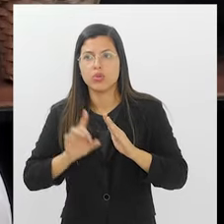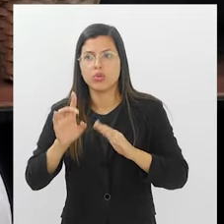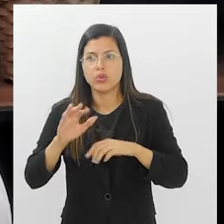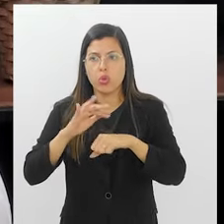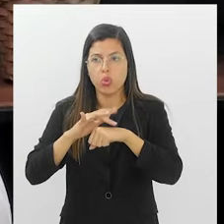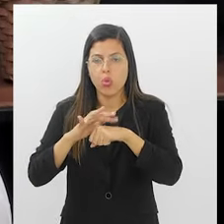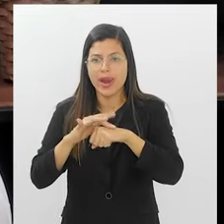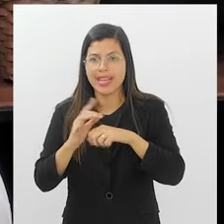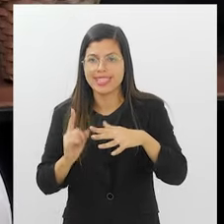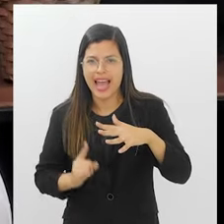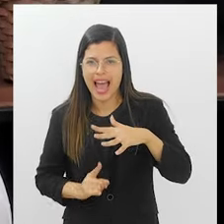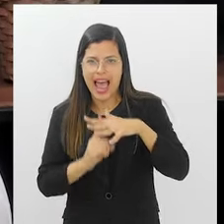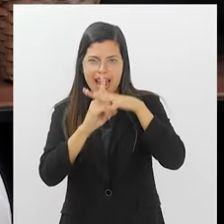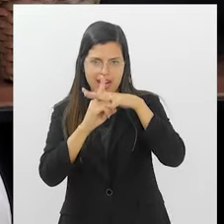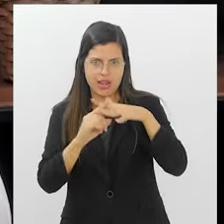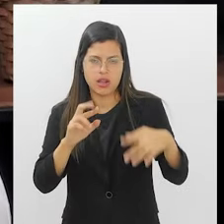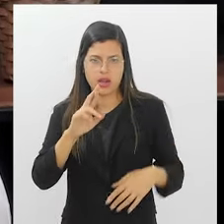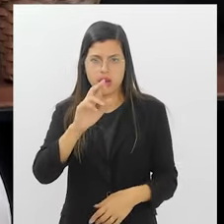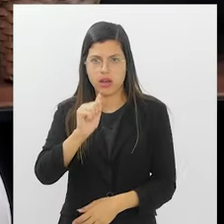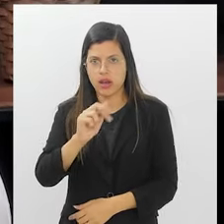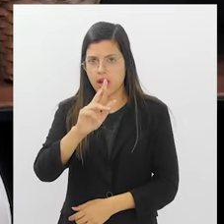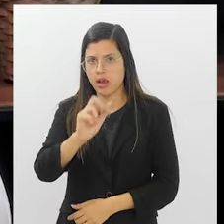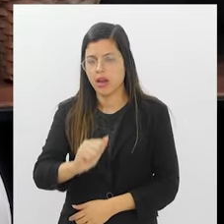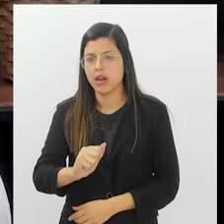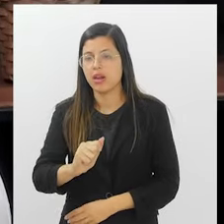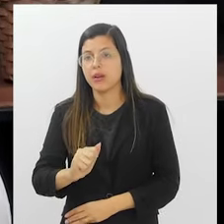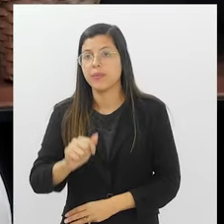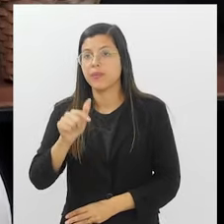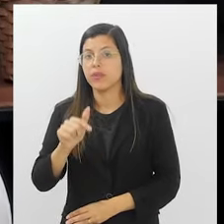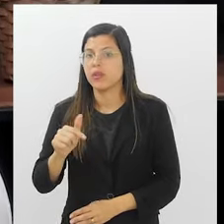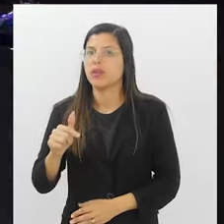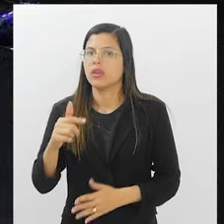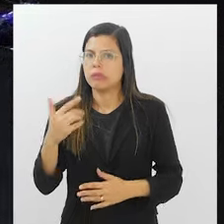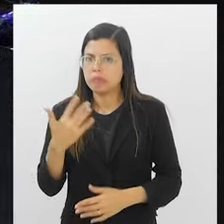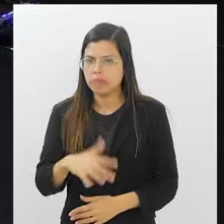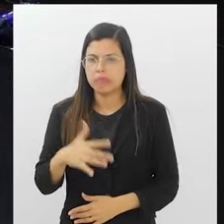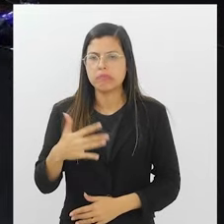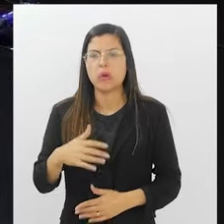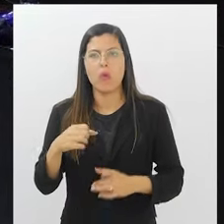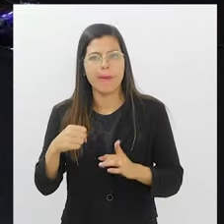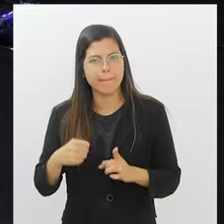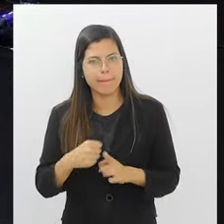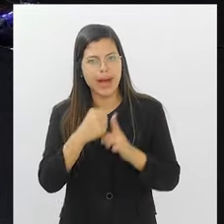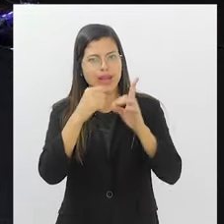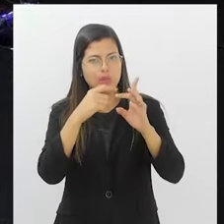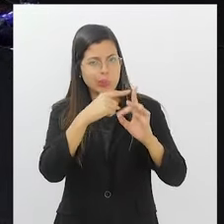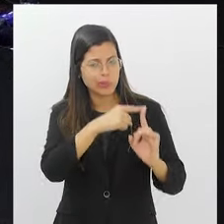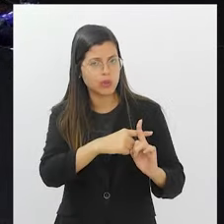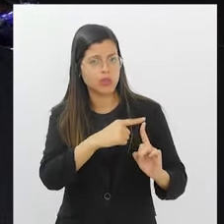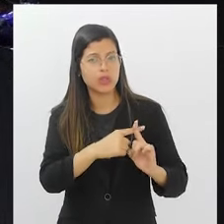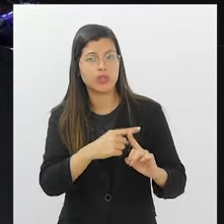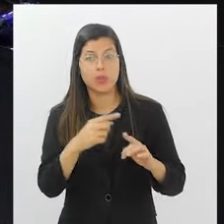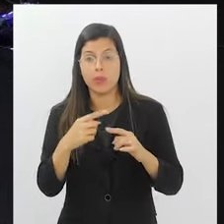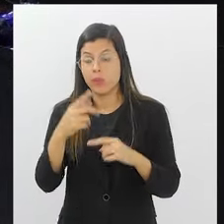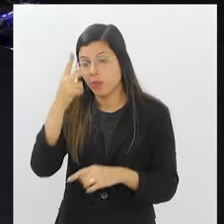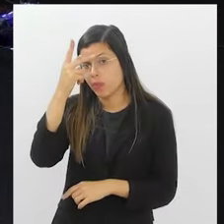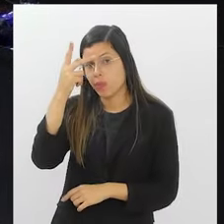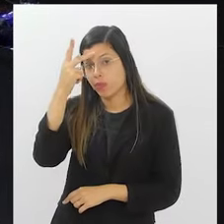apenas para doenças raras. E foi impressionante o impacto positivo pelo